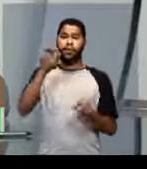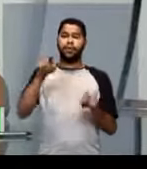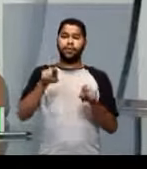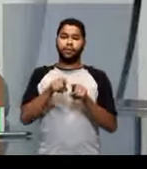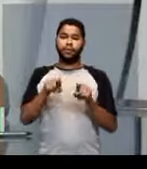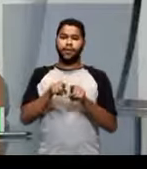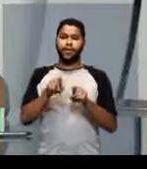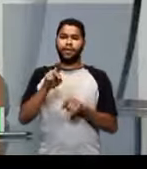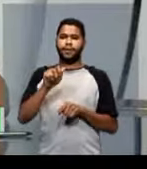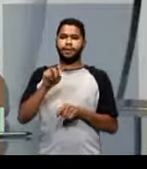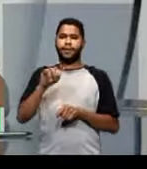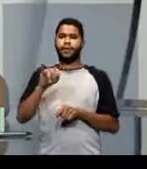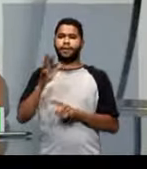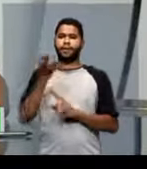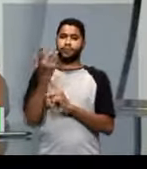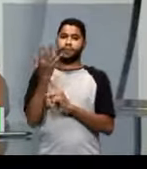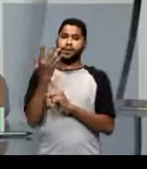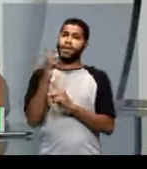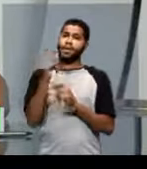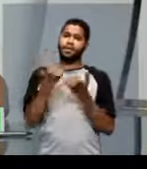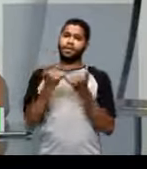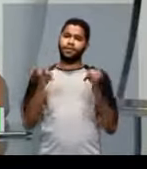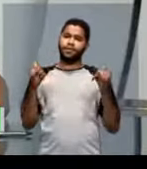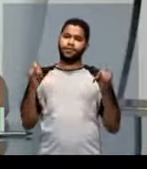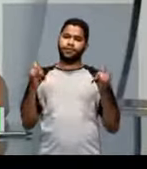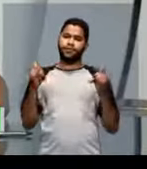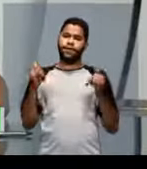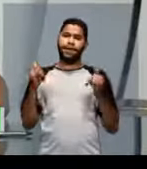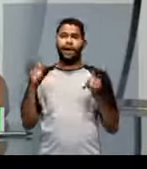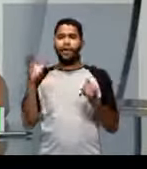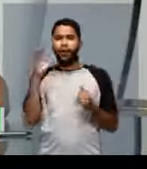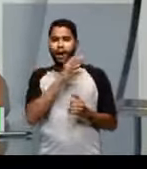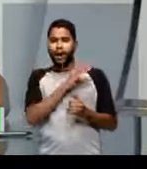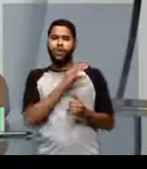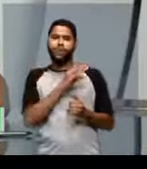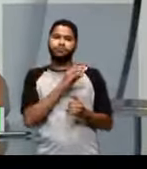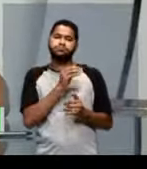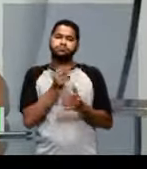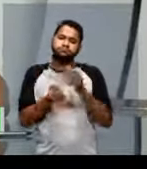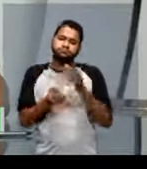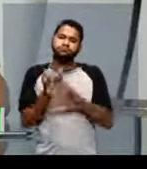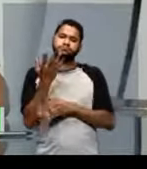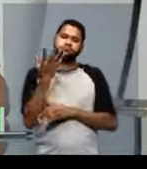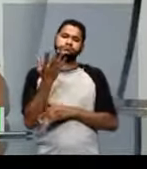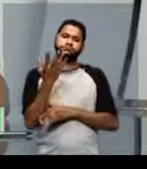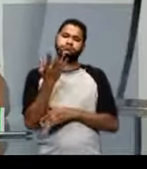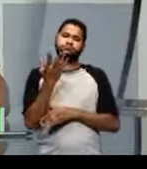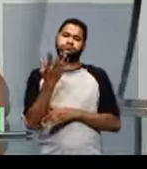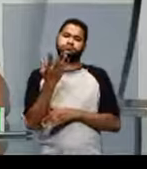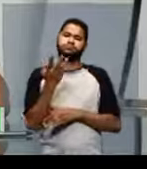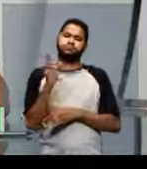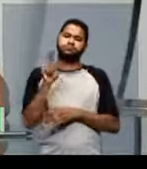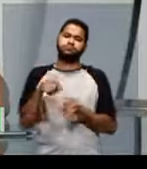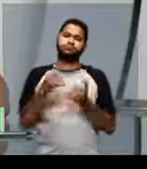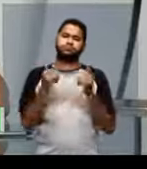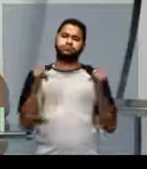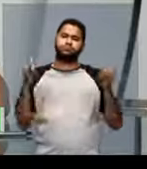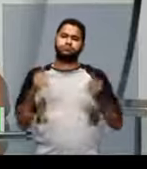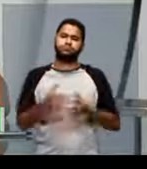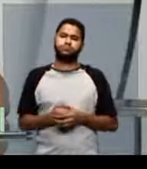Agora, a chama ela é energia, o calor e a luz produzidas pela vela, elas são formadas de